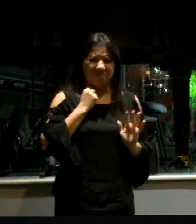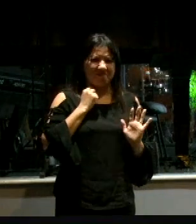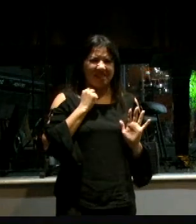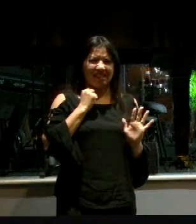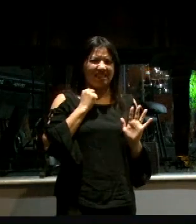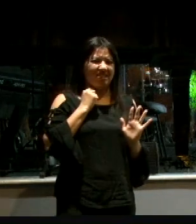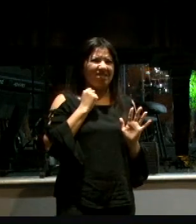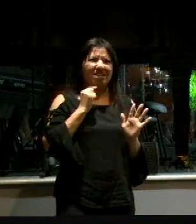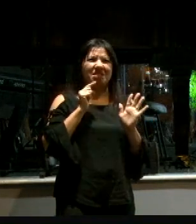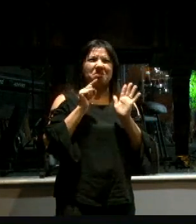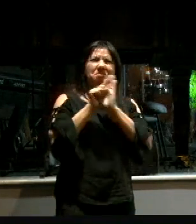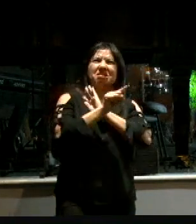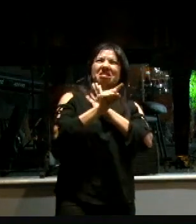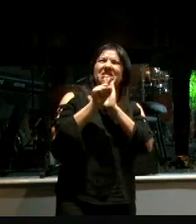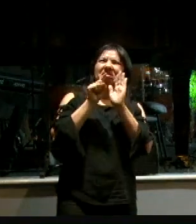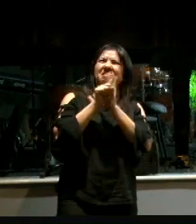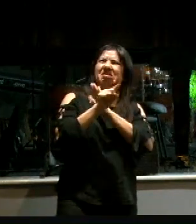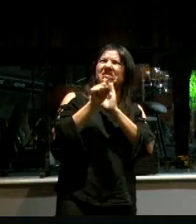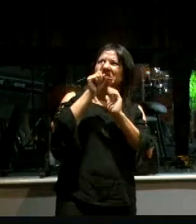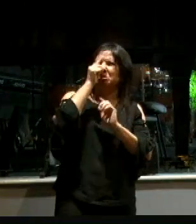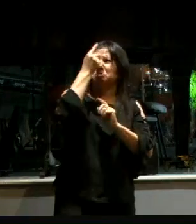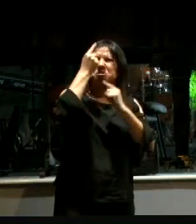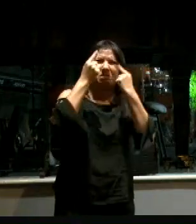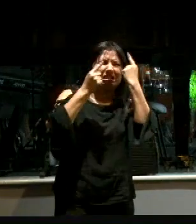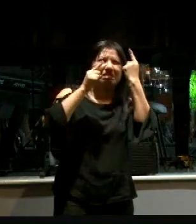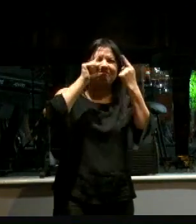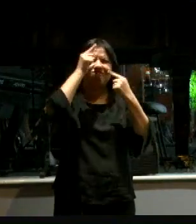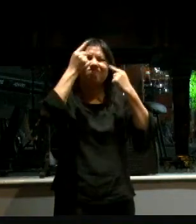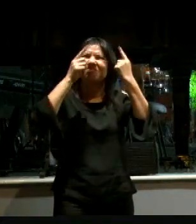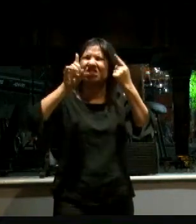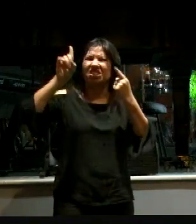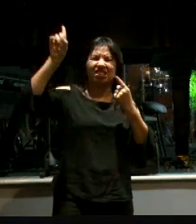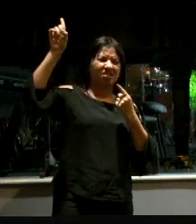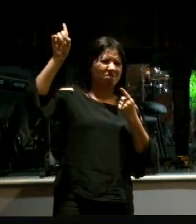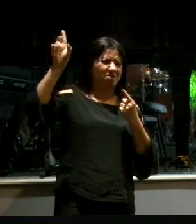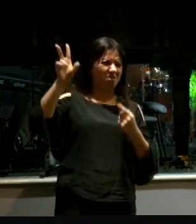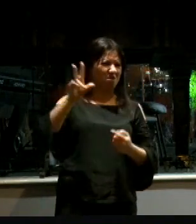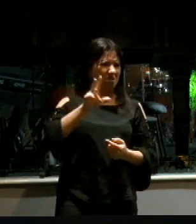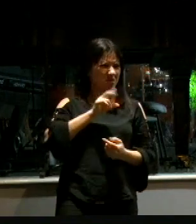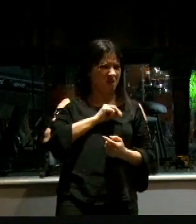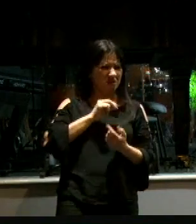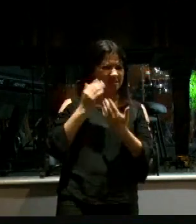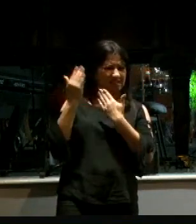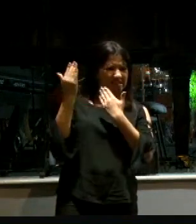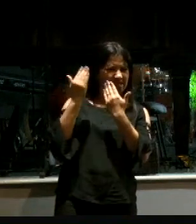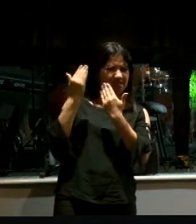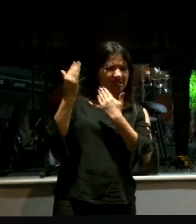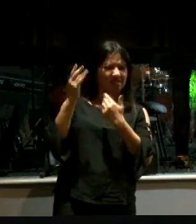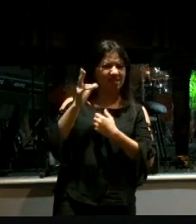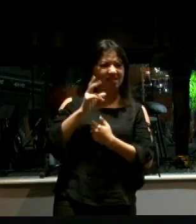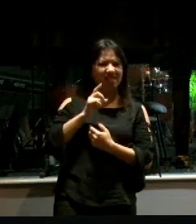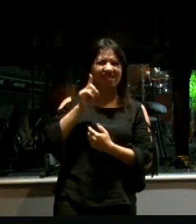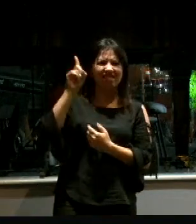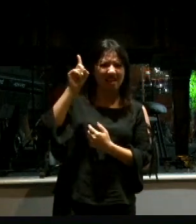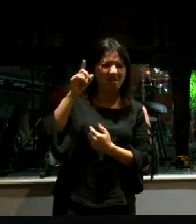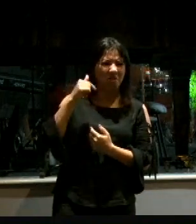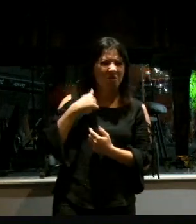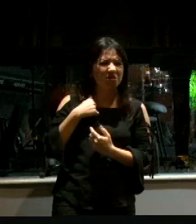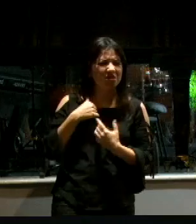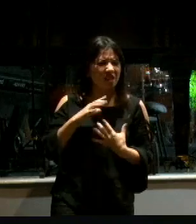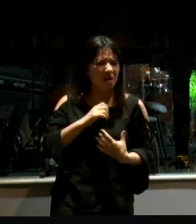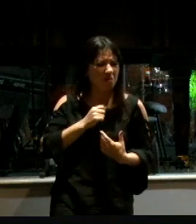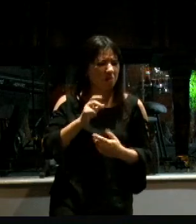Todo-Poderoso. Porque mesmo que tivessem visto tantos milagres, eles ainda